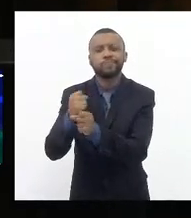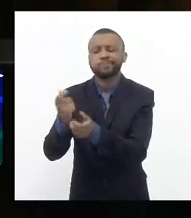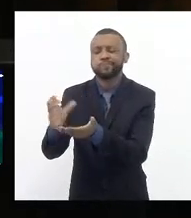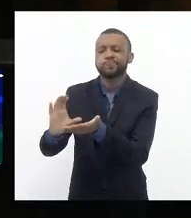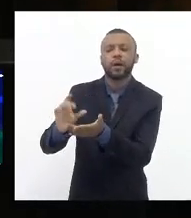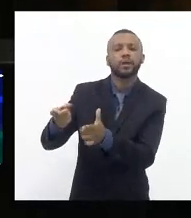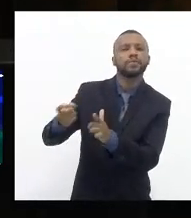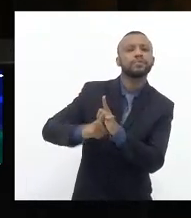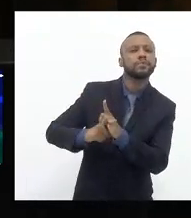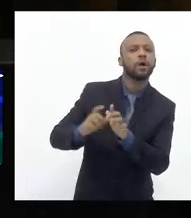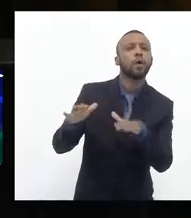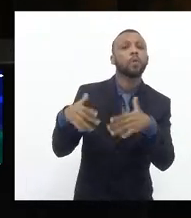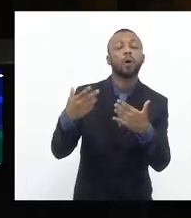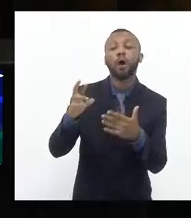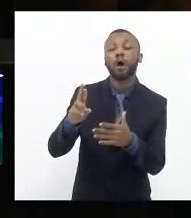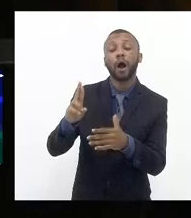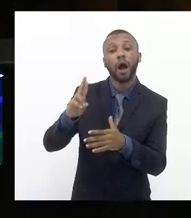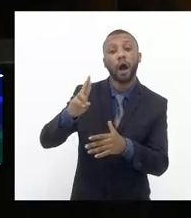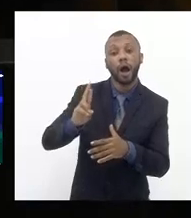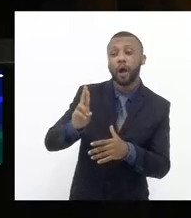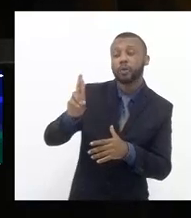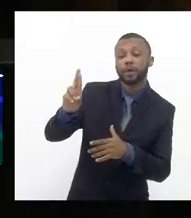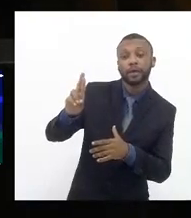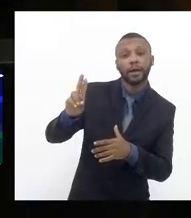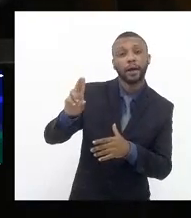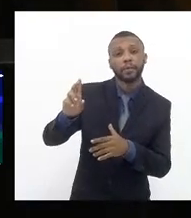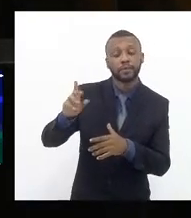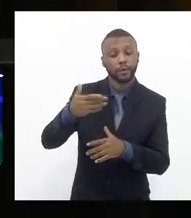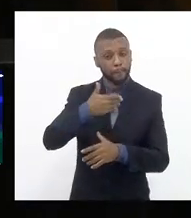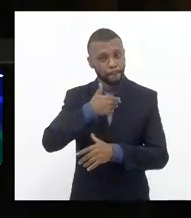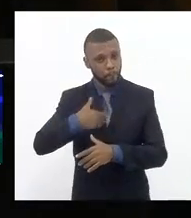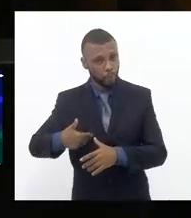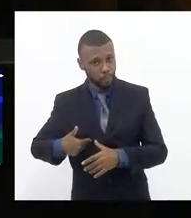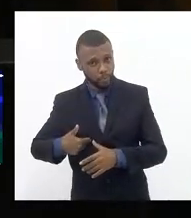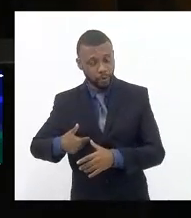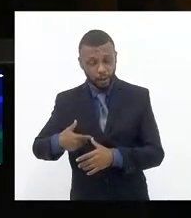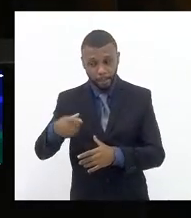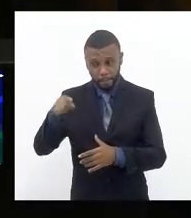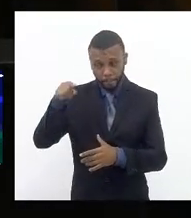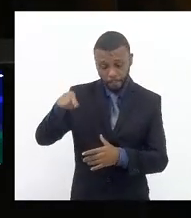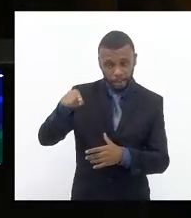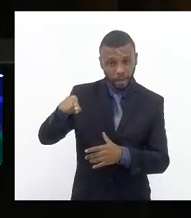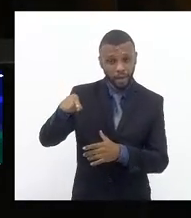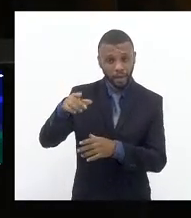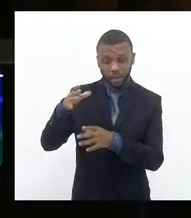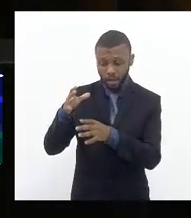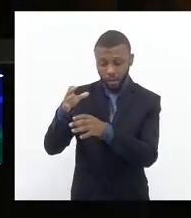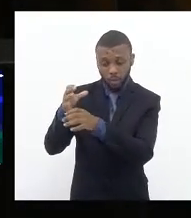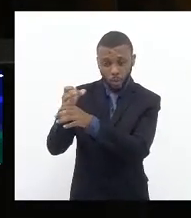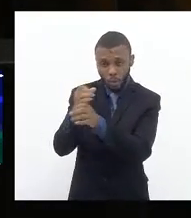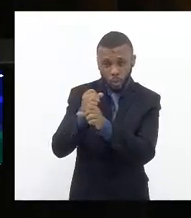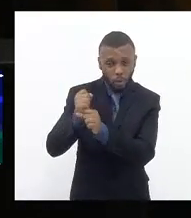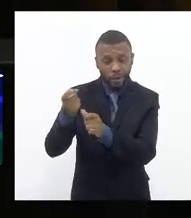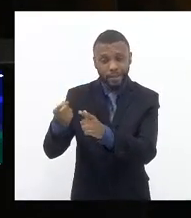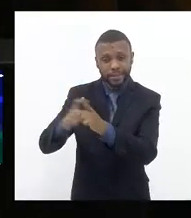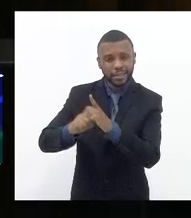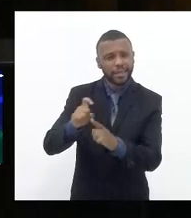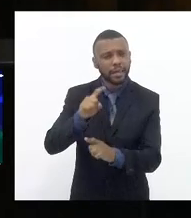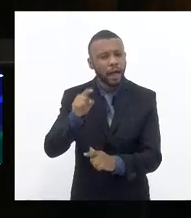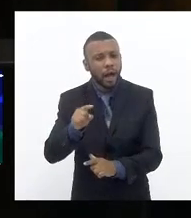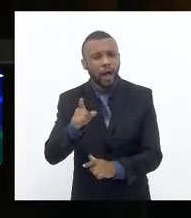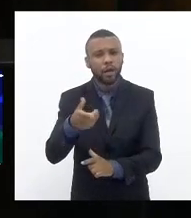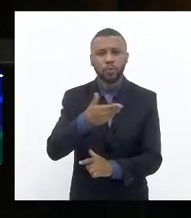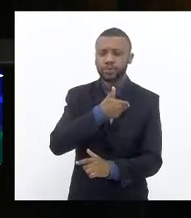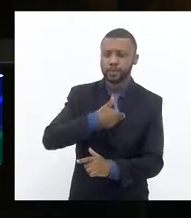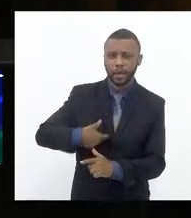Qual é a autoridade constituída que tem fé pública para dizer que este é o número? Será que o Estado do Rio de Janeiro nunca